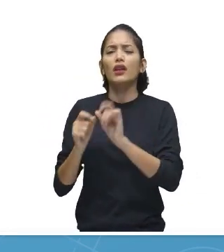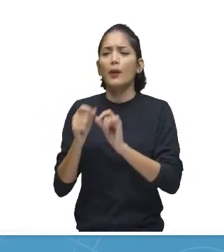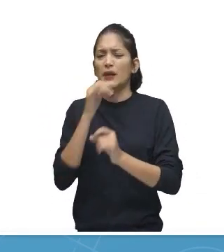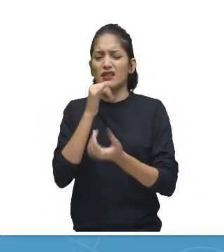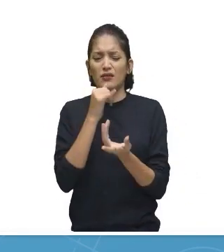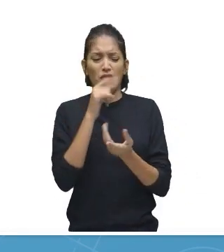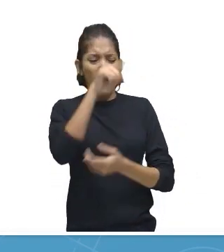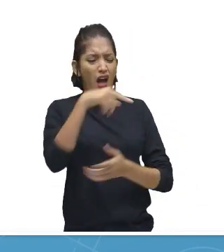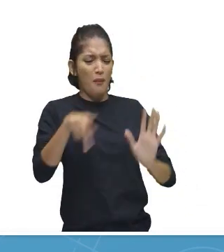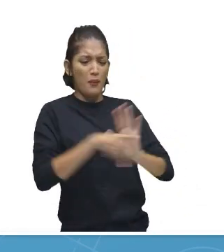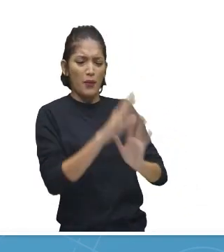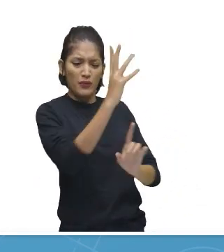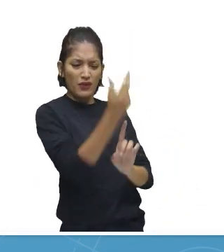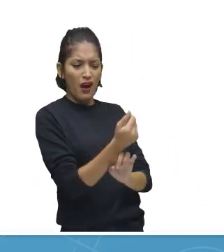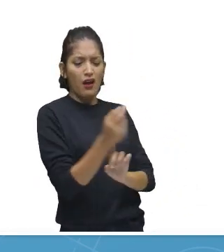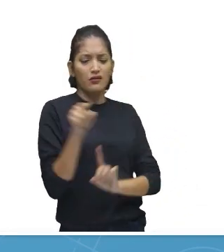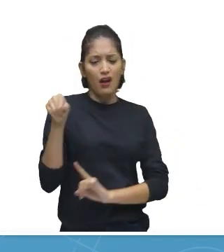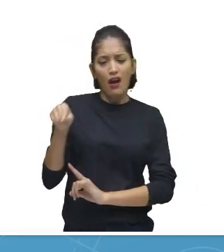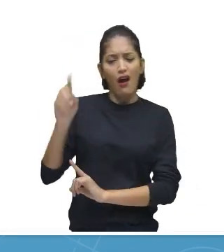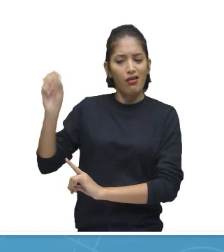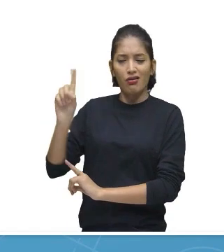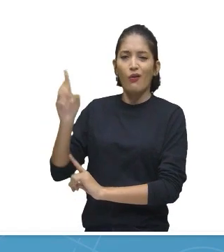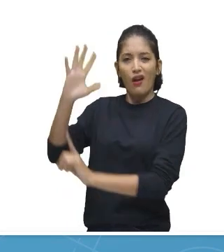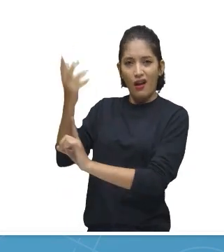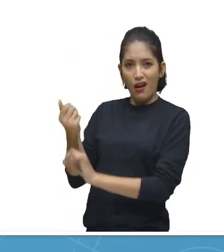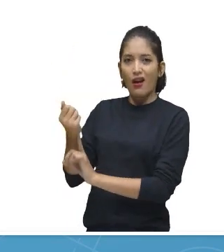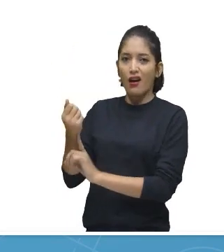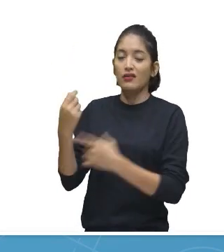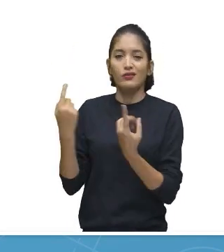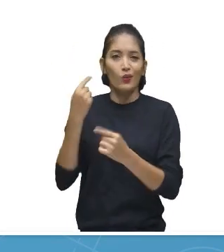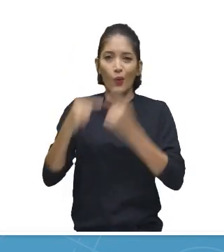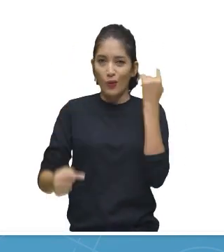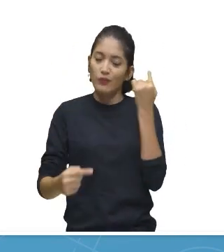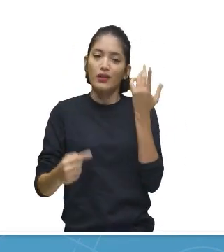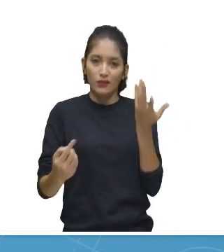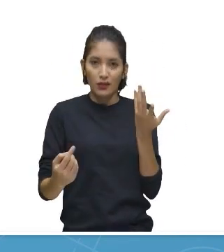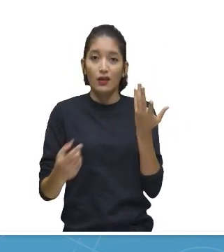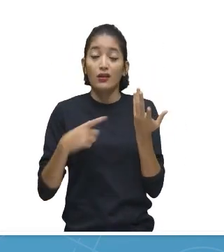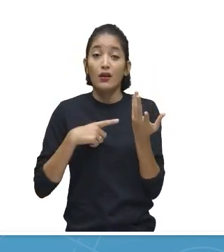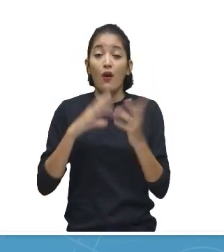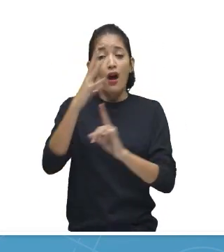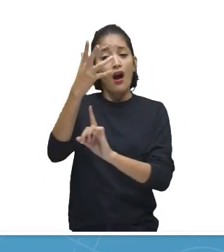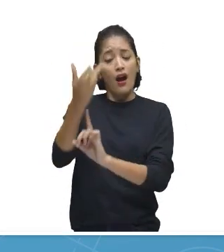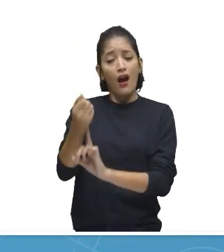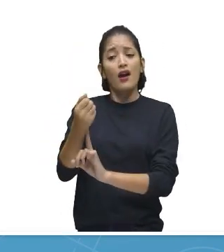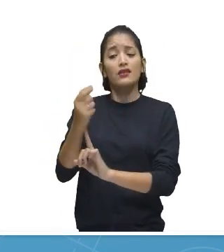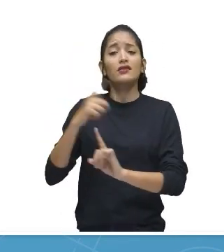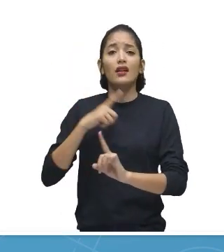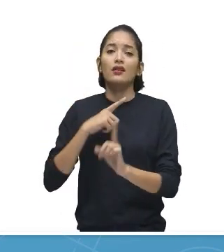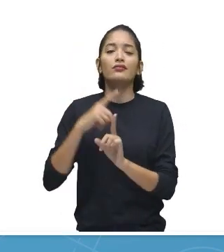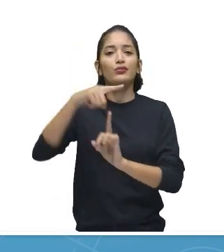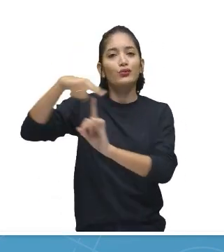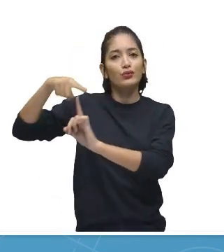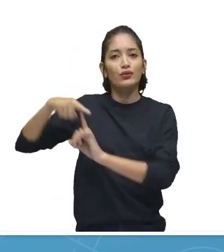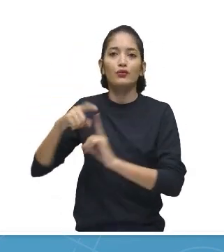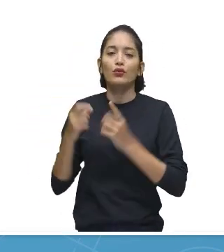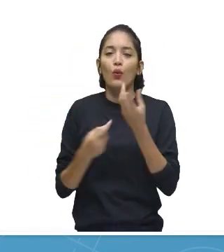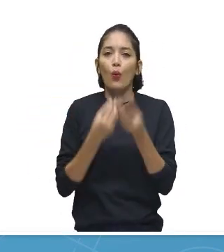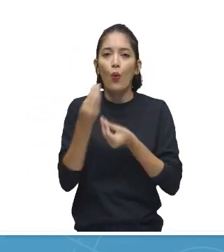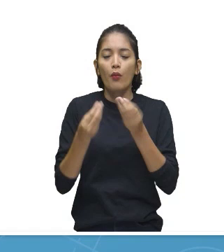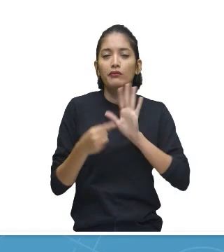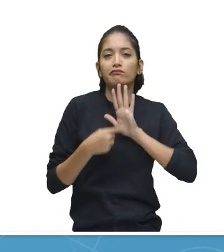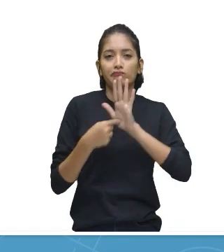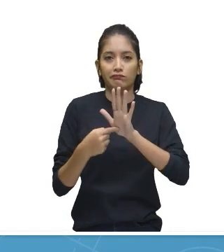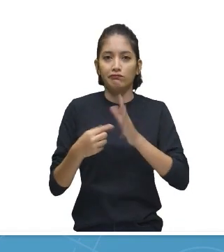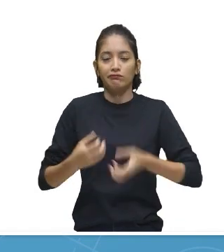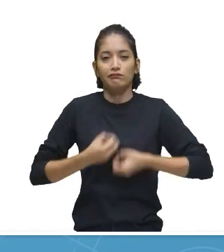aqui é arte, isso aqui não é arte. Então, a arte ela tem esse poder de fazer a gente falar através dela. Então, agora nós